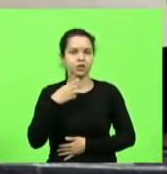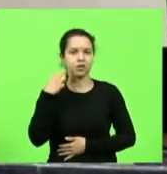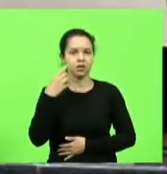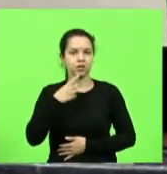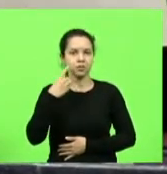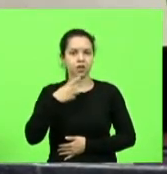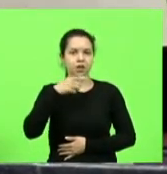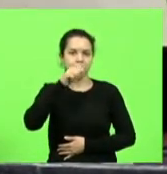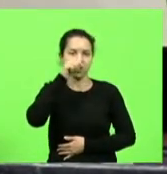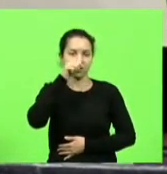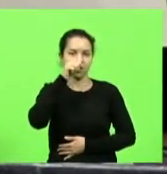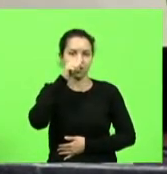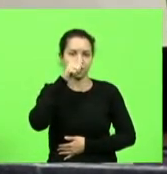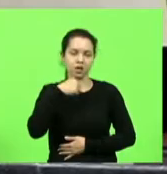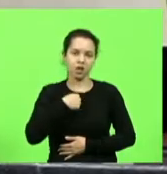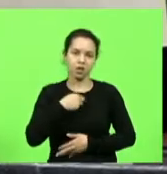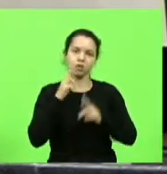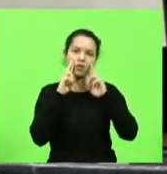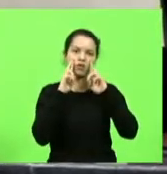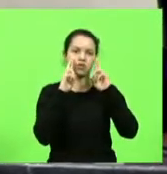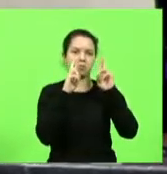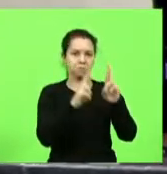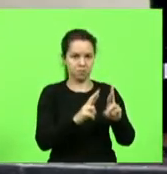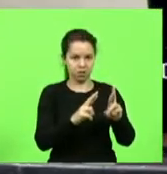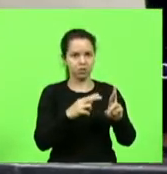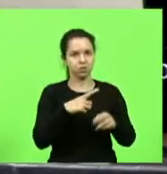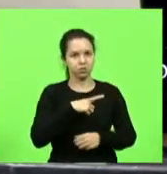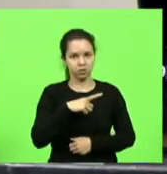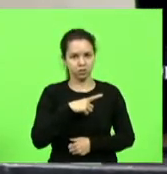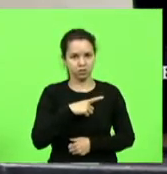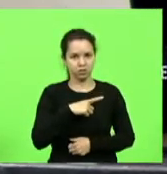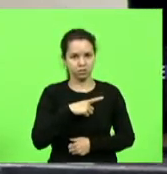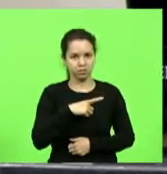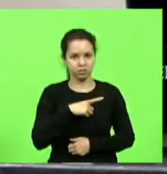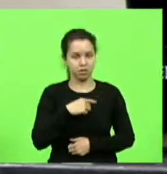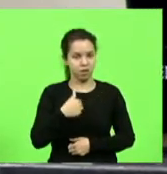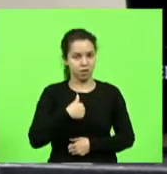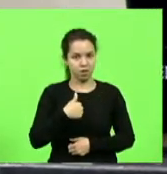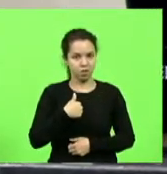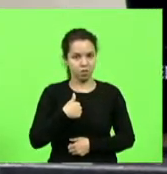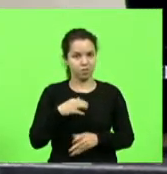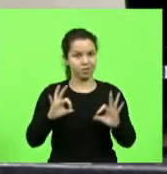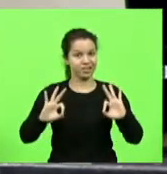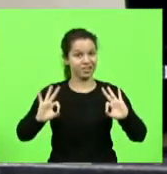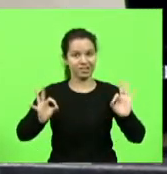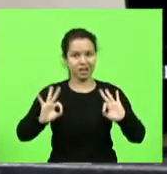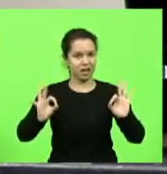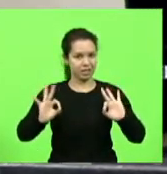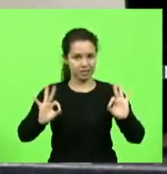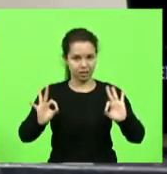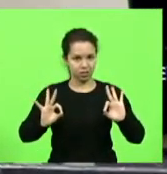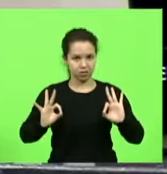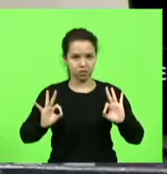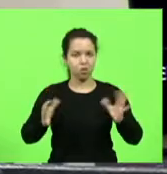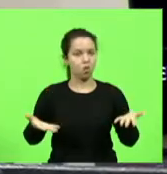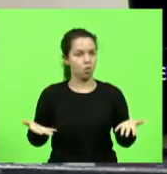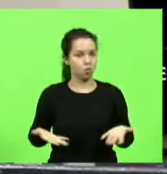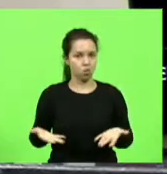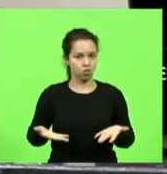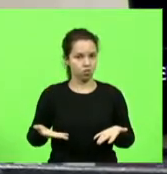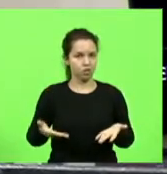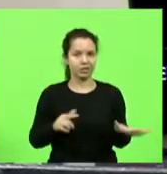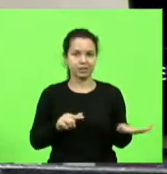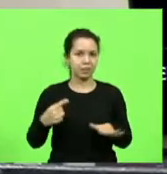quem tem um grande respeito, em nenhum momento, nem hoje, nem na